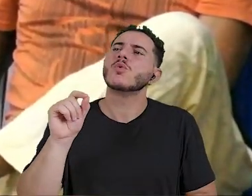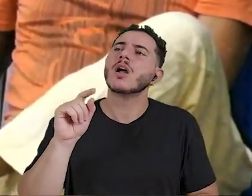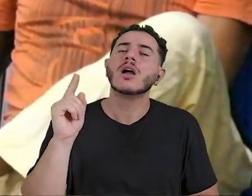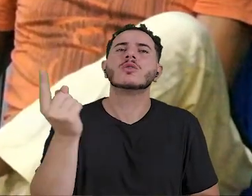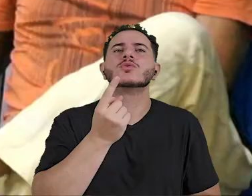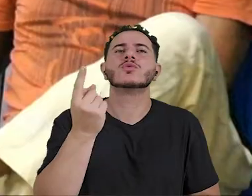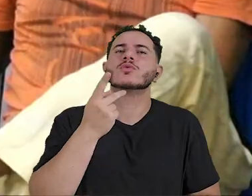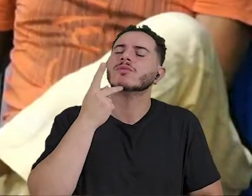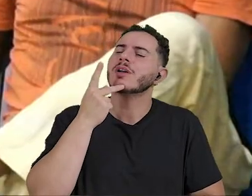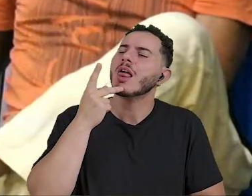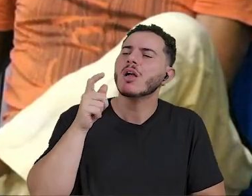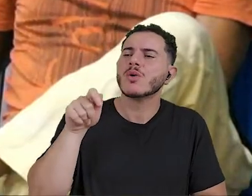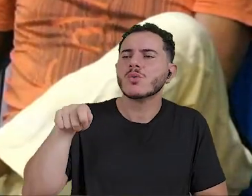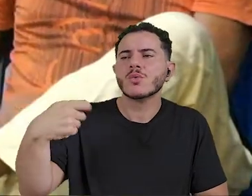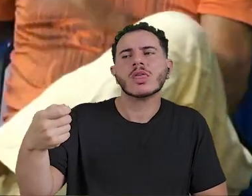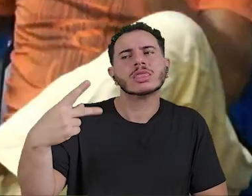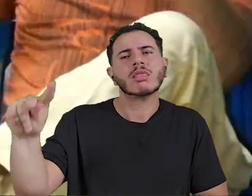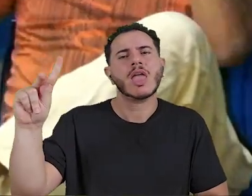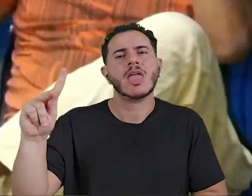fulano, é de ciclano.